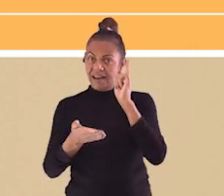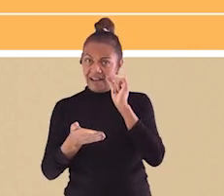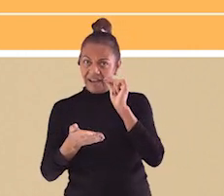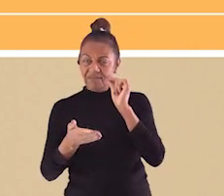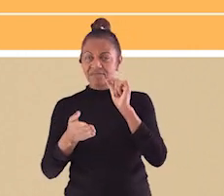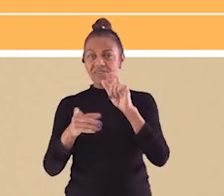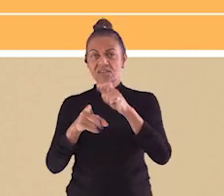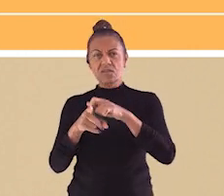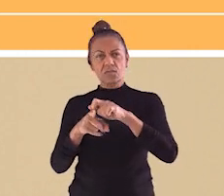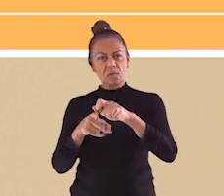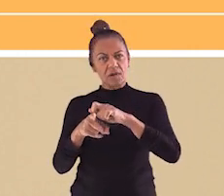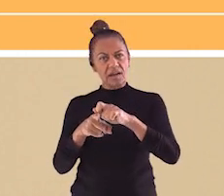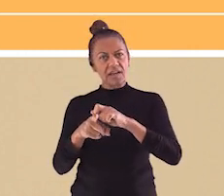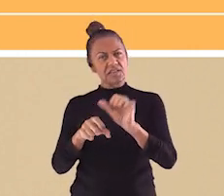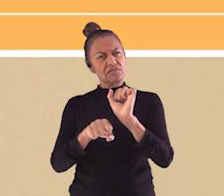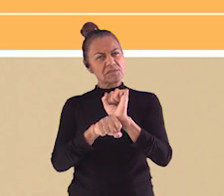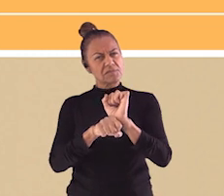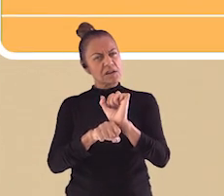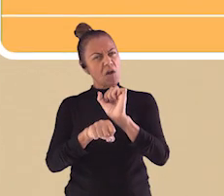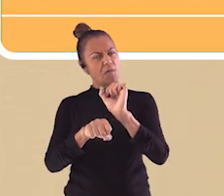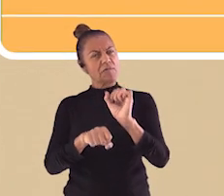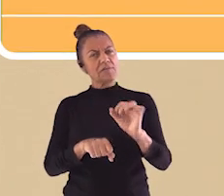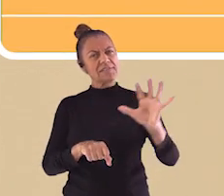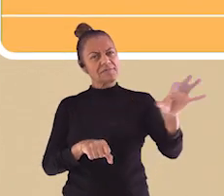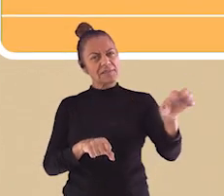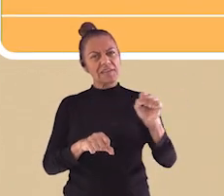para que possamos continuar a nossa aula.